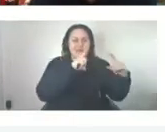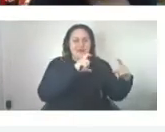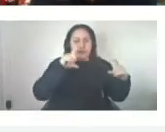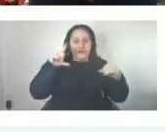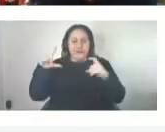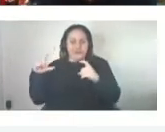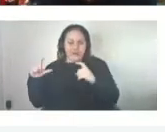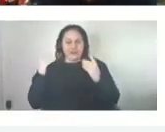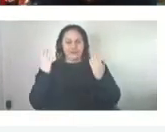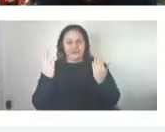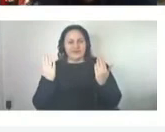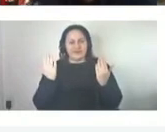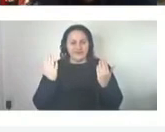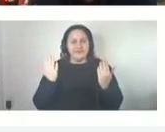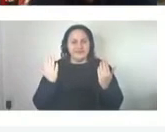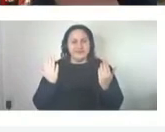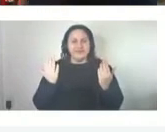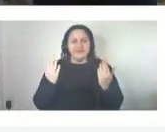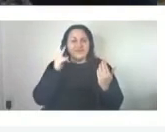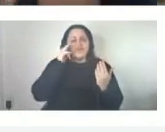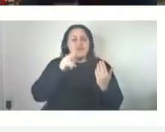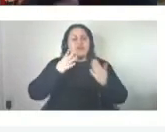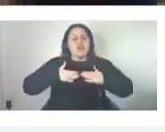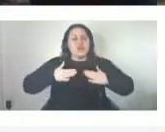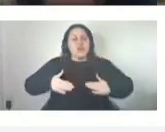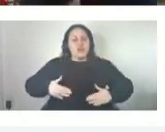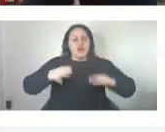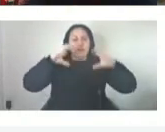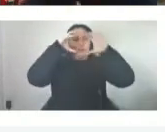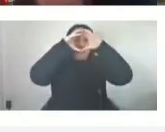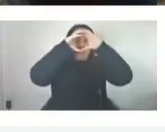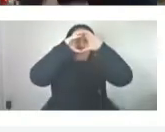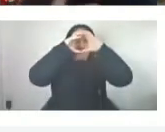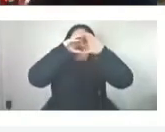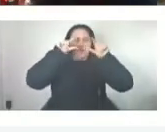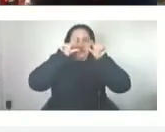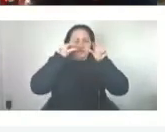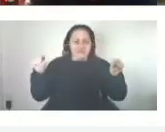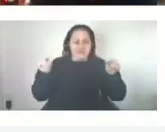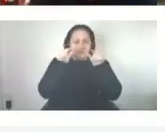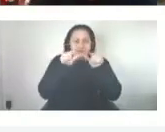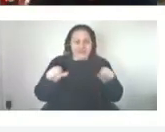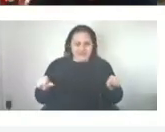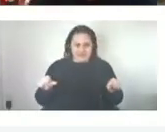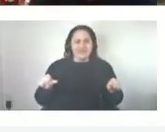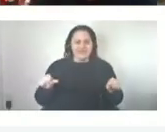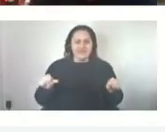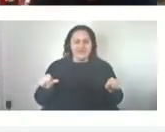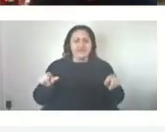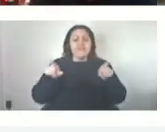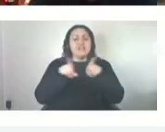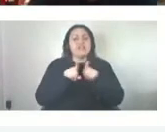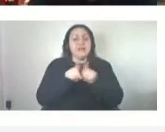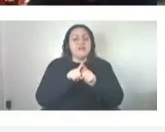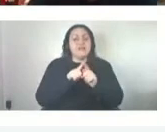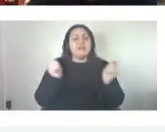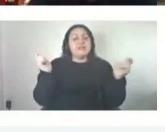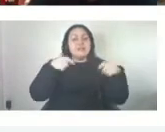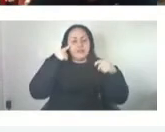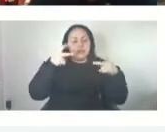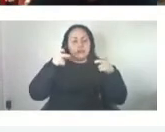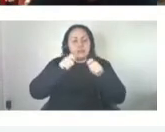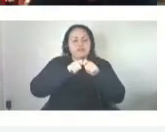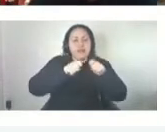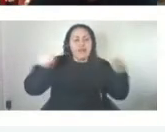a propriedade antropomórfica dele, né? Cabeça, tronco e membros, mas também com as propriedades viscoelásticas